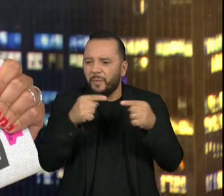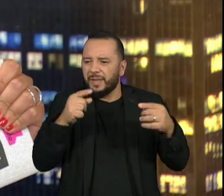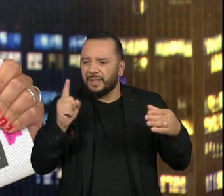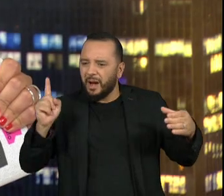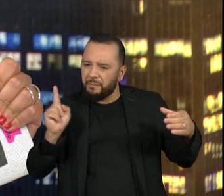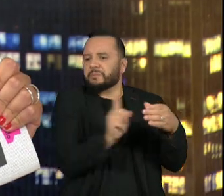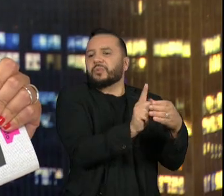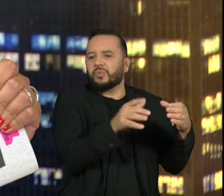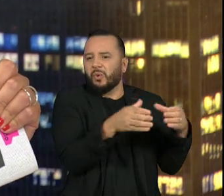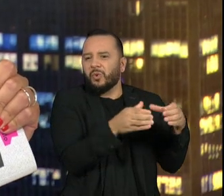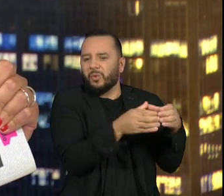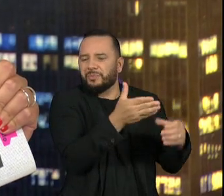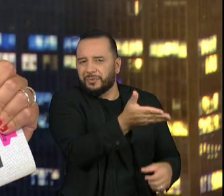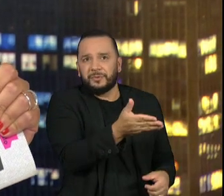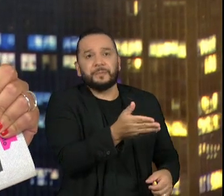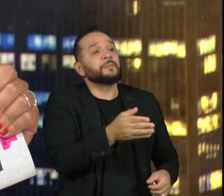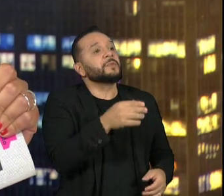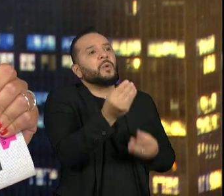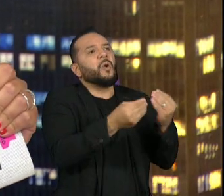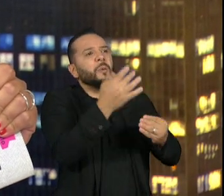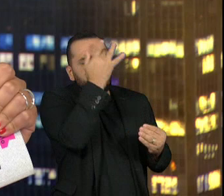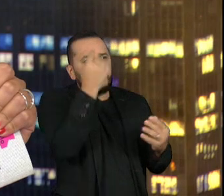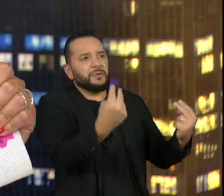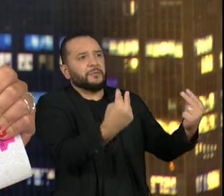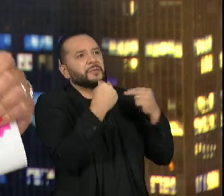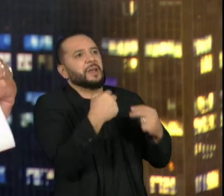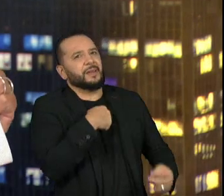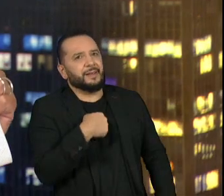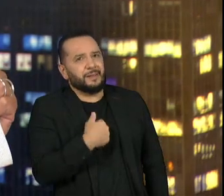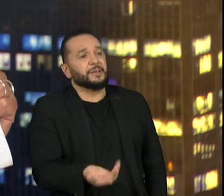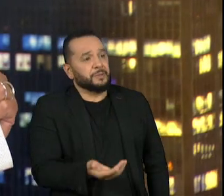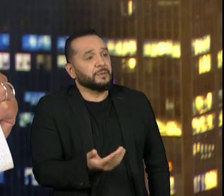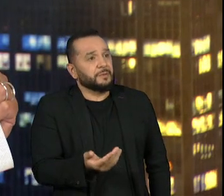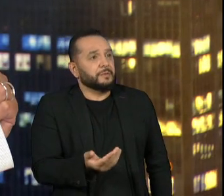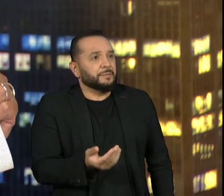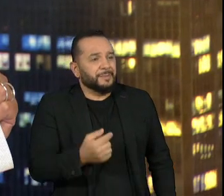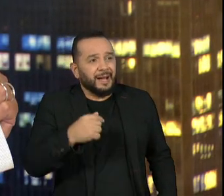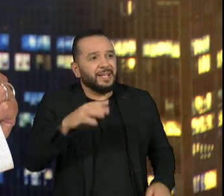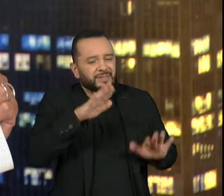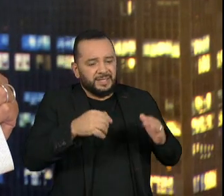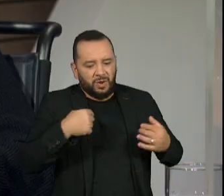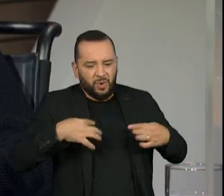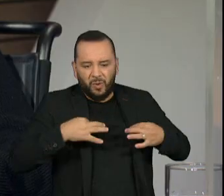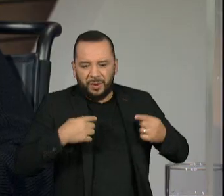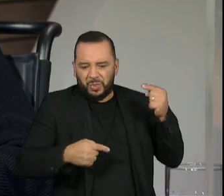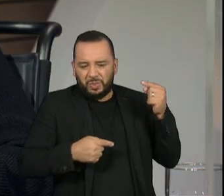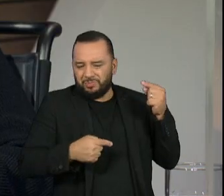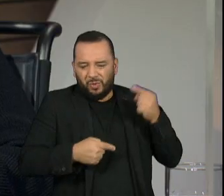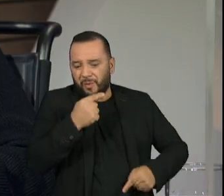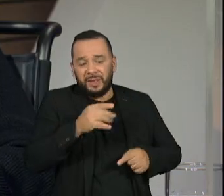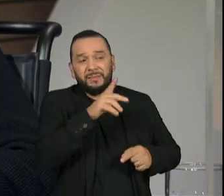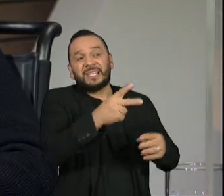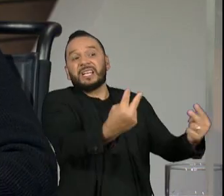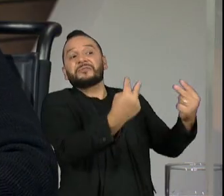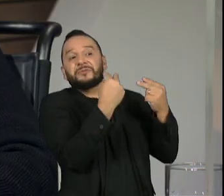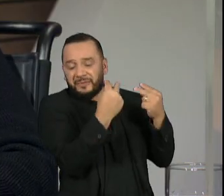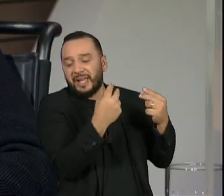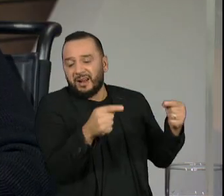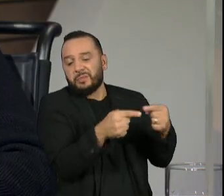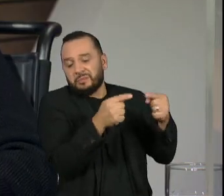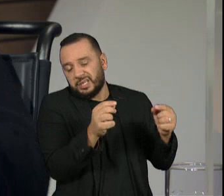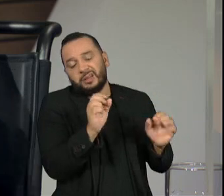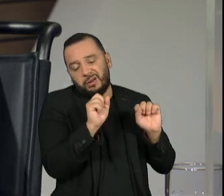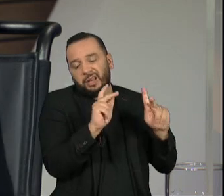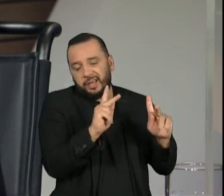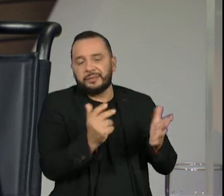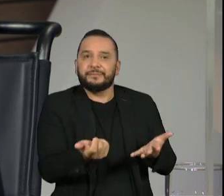de como é que você vista, não é? Exatamente. Vem na frente do gosto pessoal. Exatamente. Esse mundo do trabalho